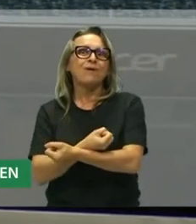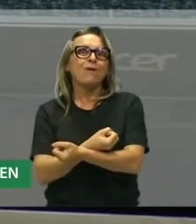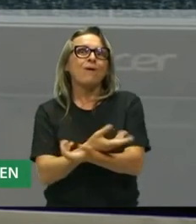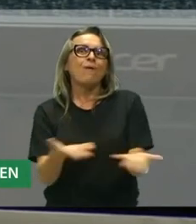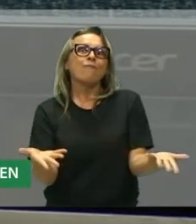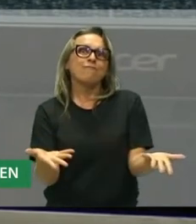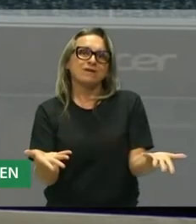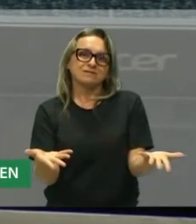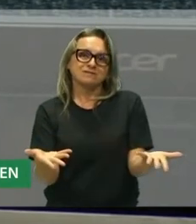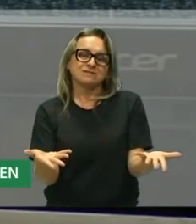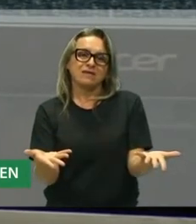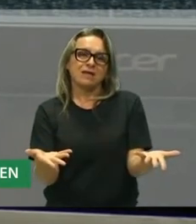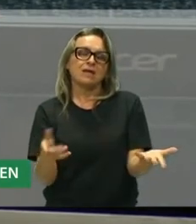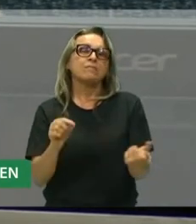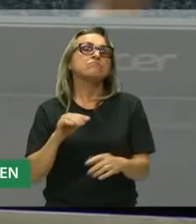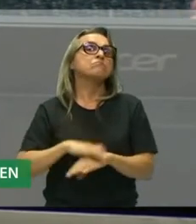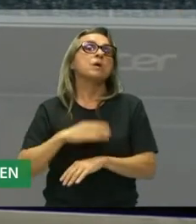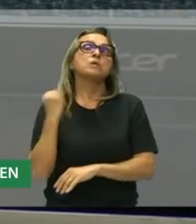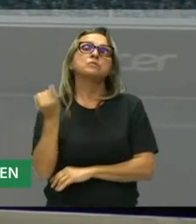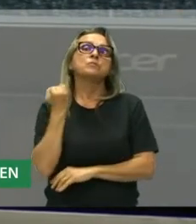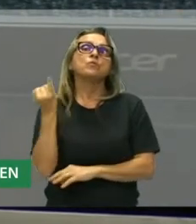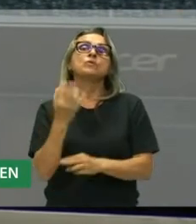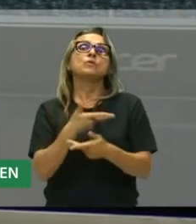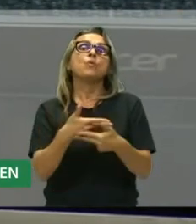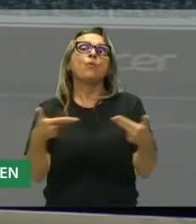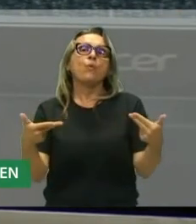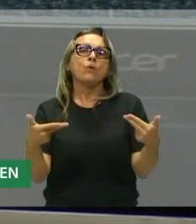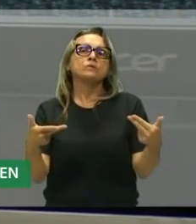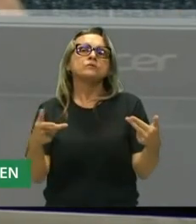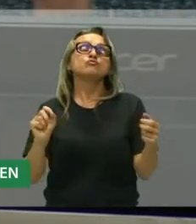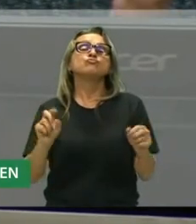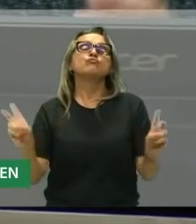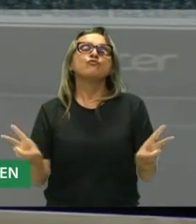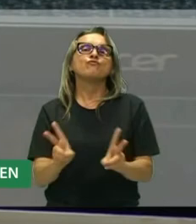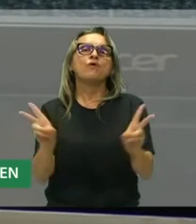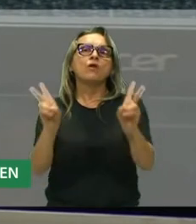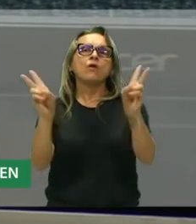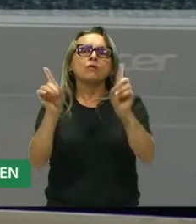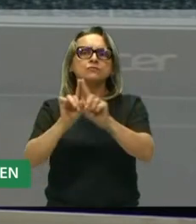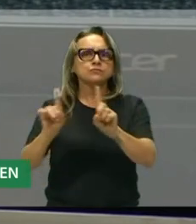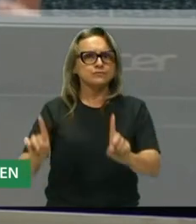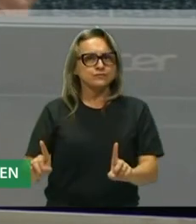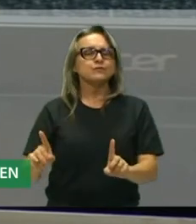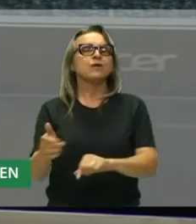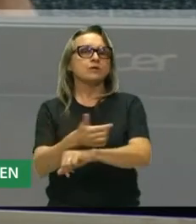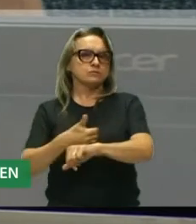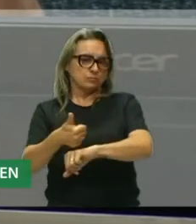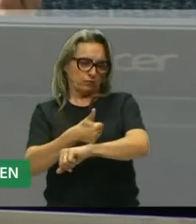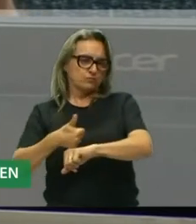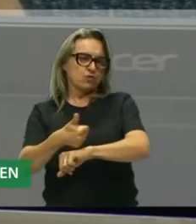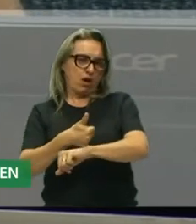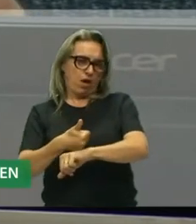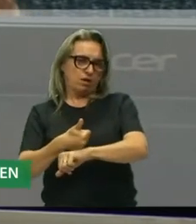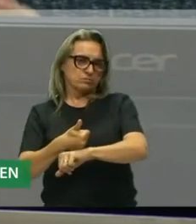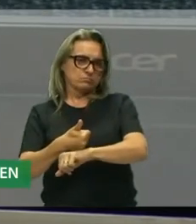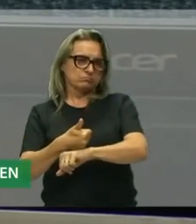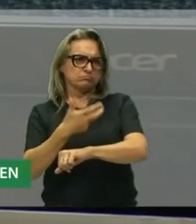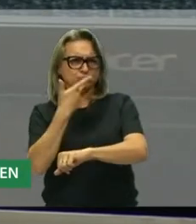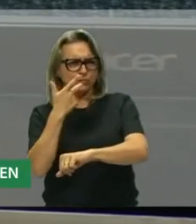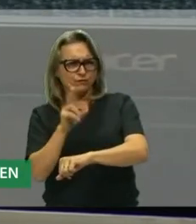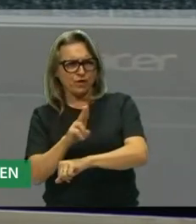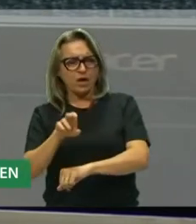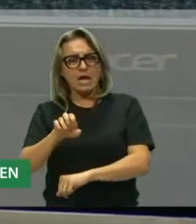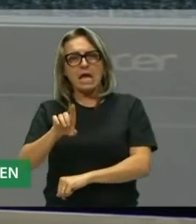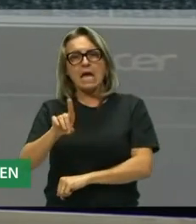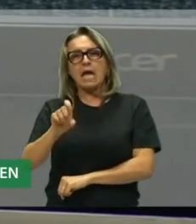bom desempenho dos profissionais valiosíssimos que nós temos, e aqui alguns presentes, sem querer citar o doutor Edson e o doutor Heriberto,